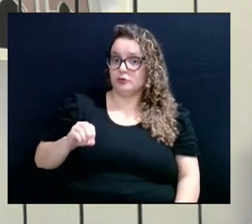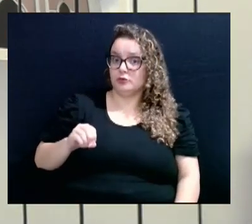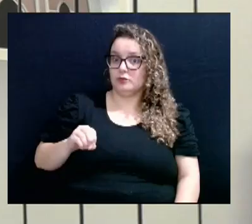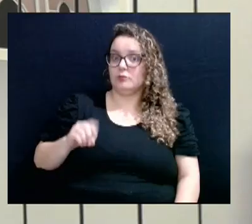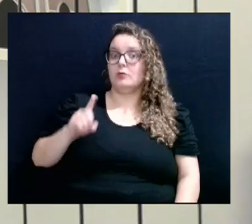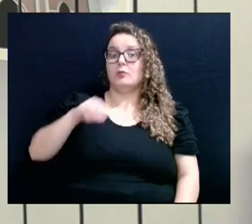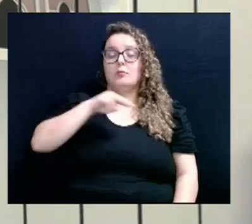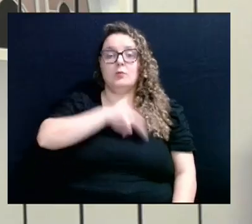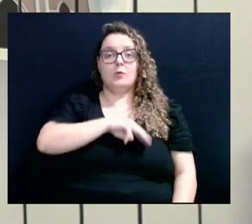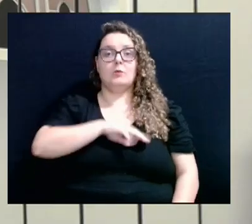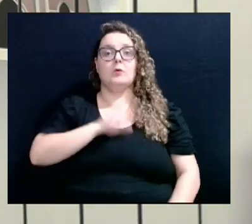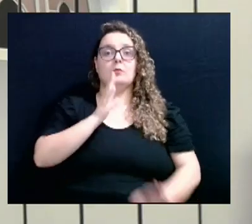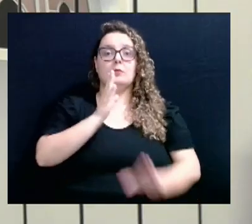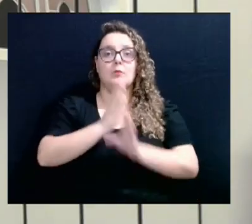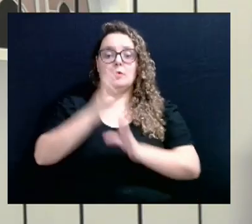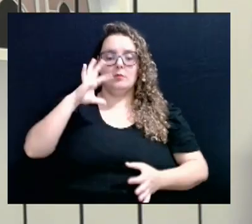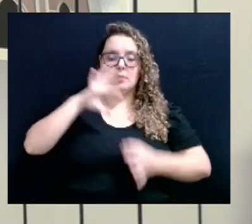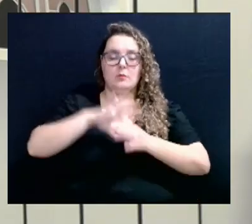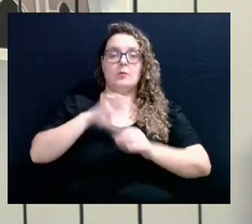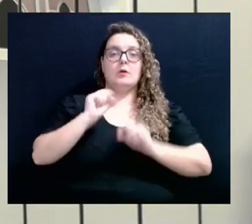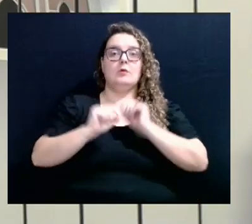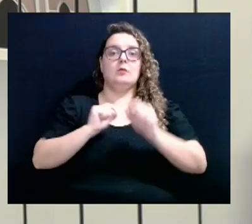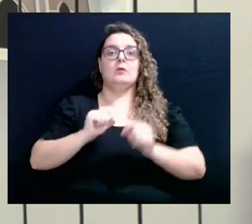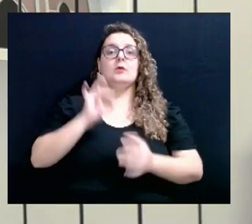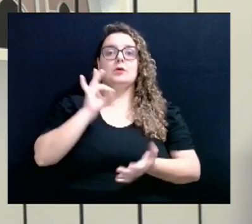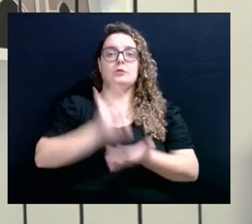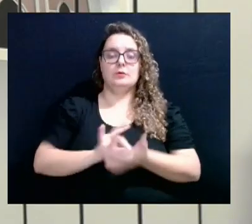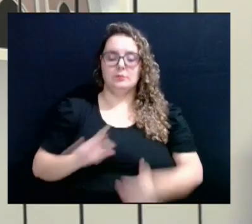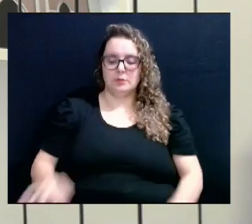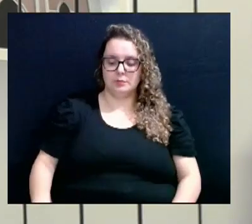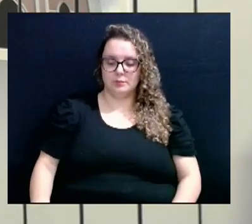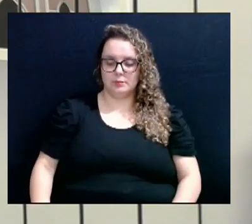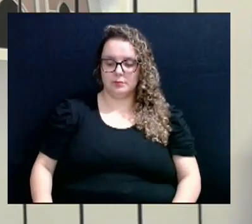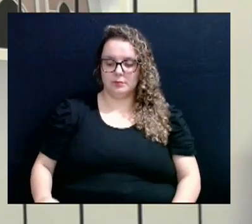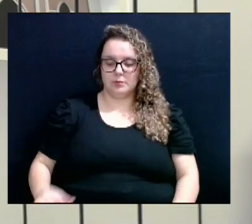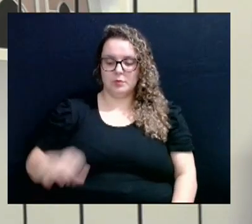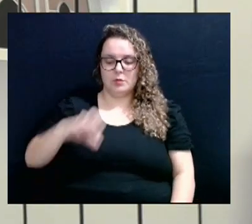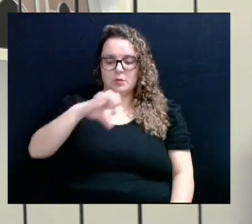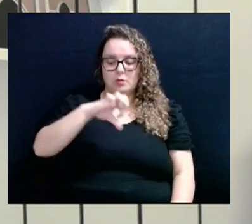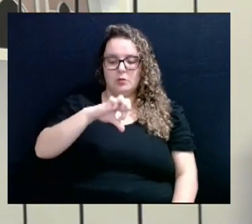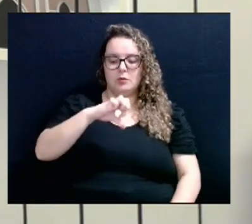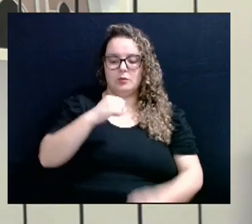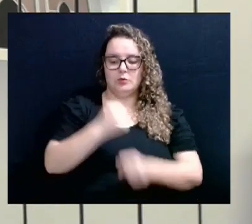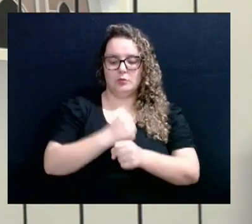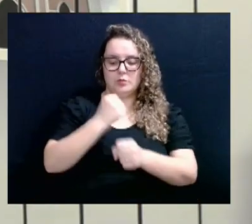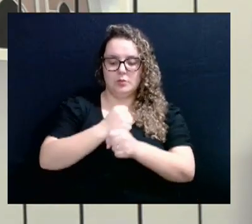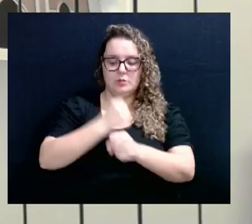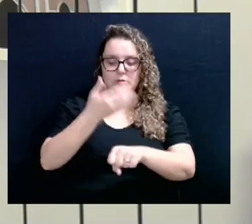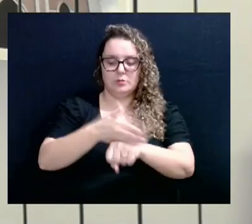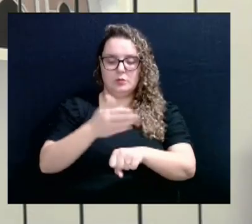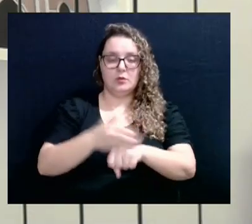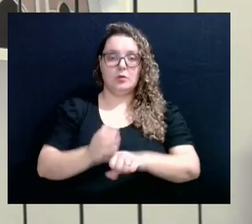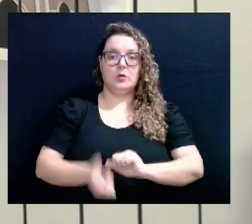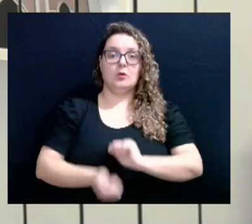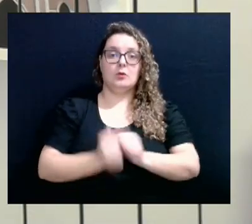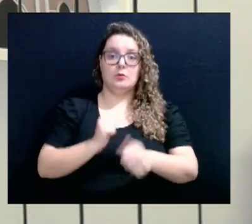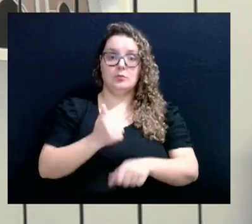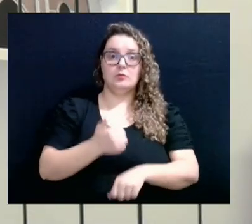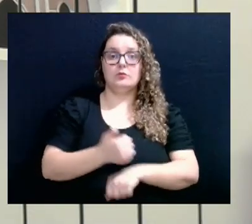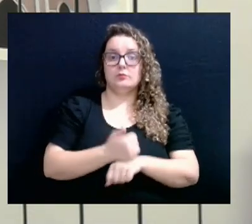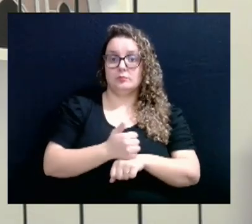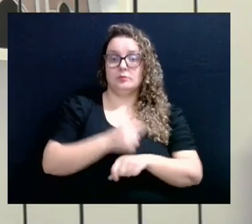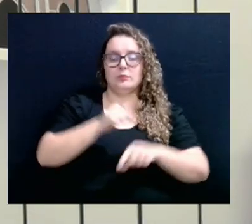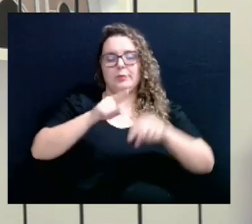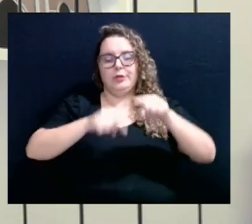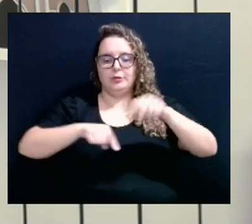reencontro com quem ele é de verdade. Com 9 anos de prática, o jovem atleta já passou por altos e baixos,